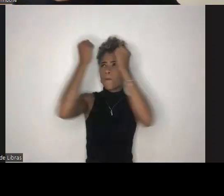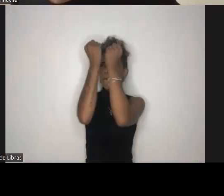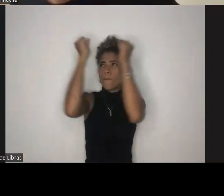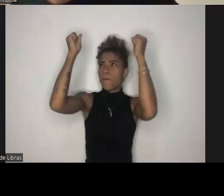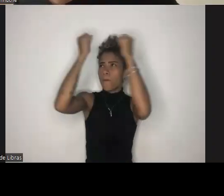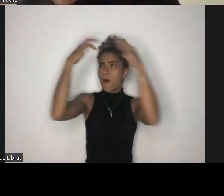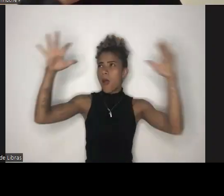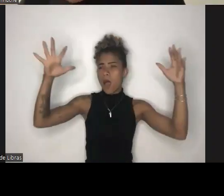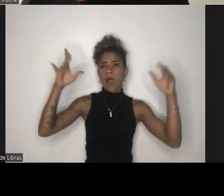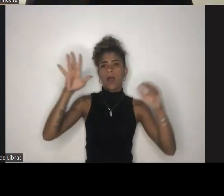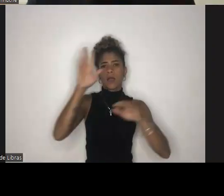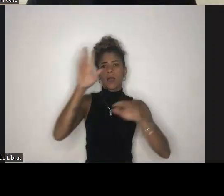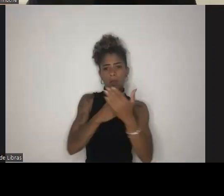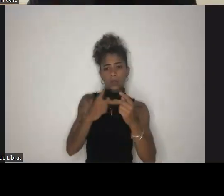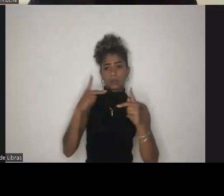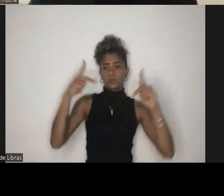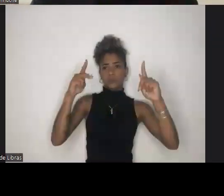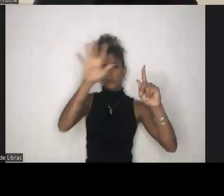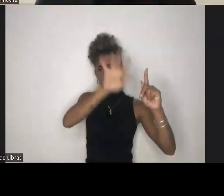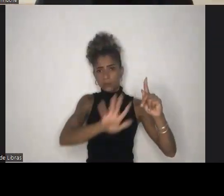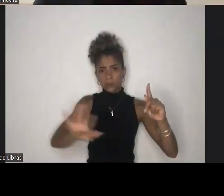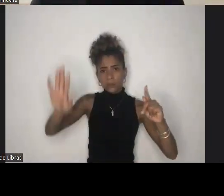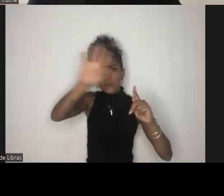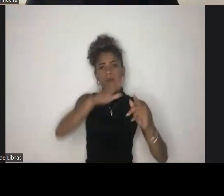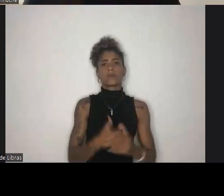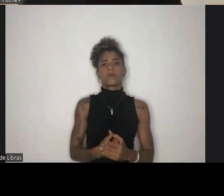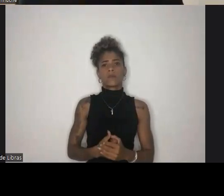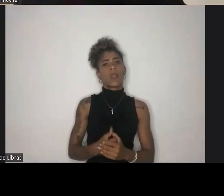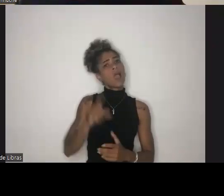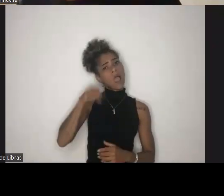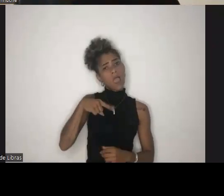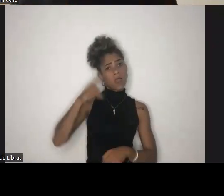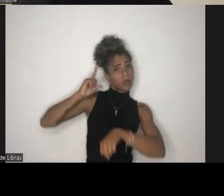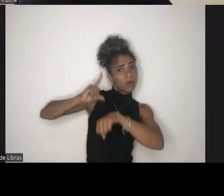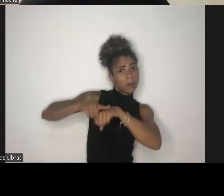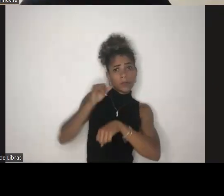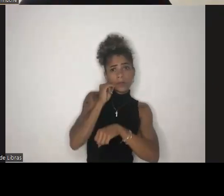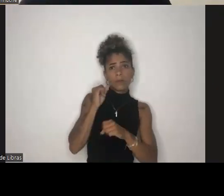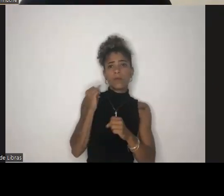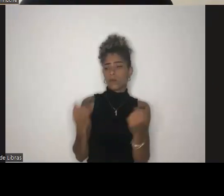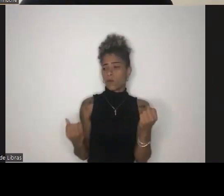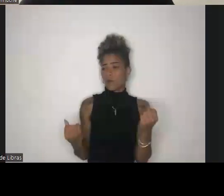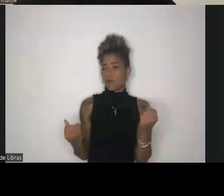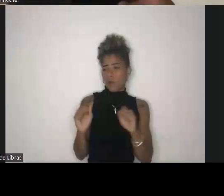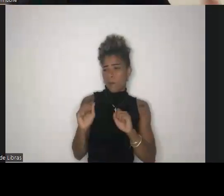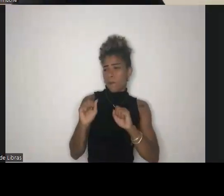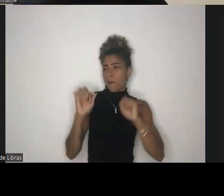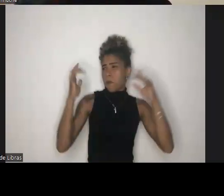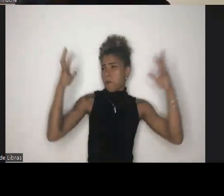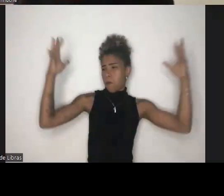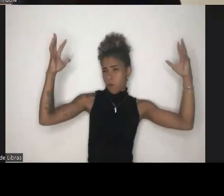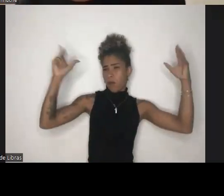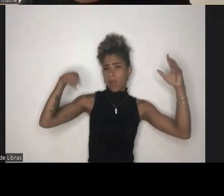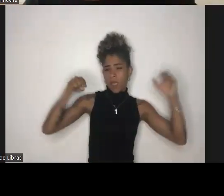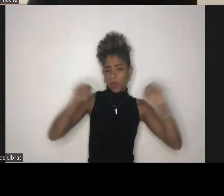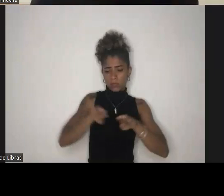Pixel maping do projeto então aqui um momento Volcano né onde o vulcão explode que é um todo